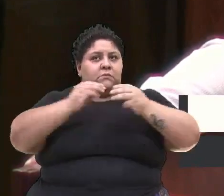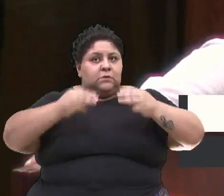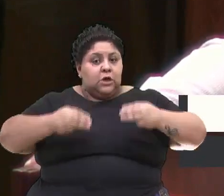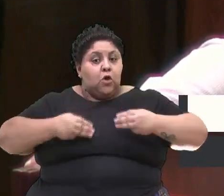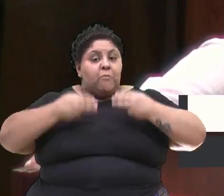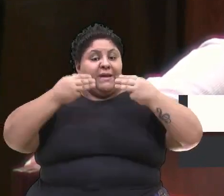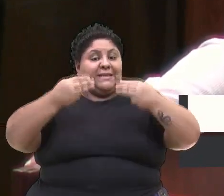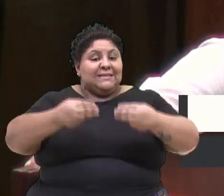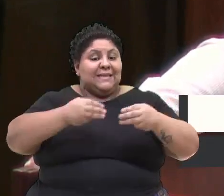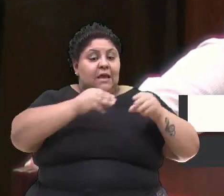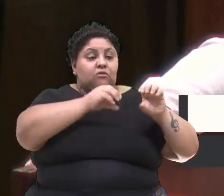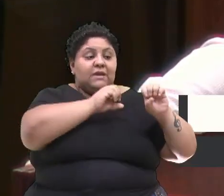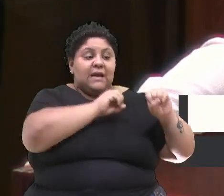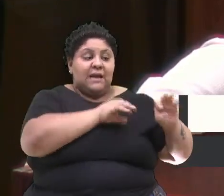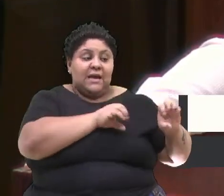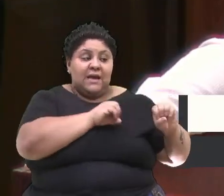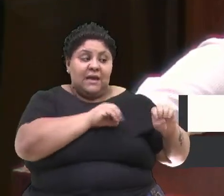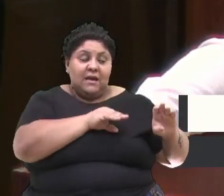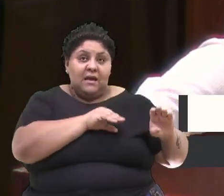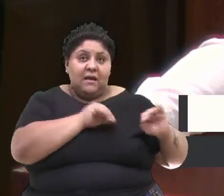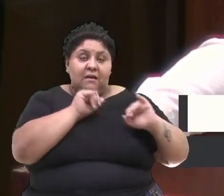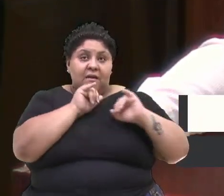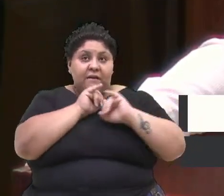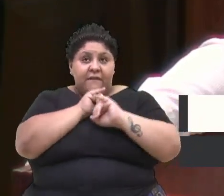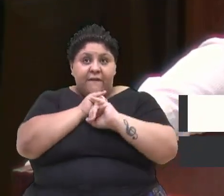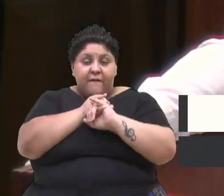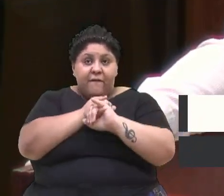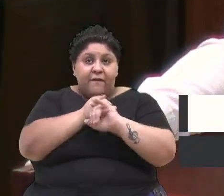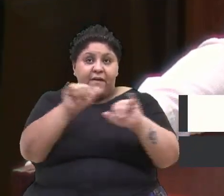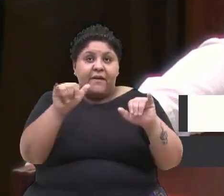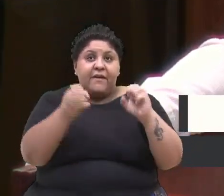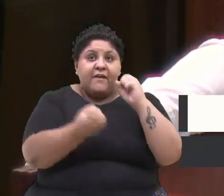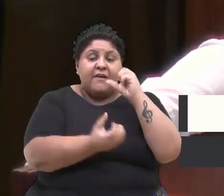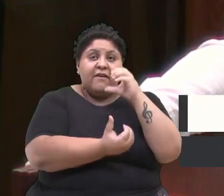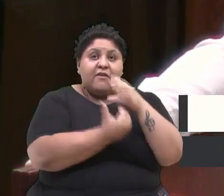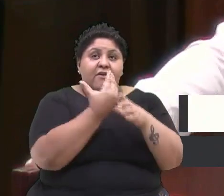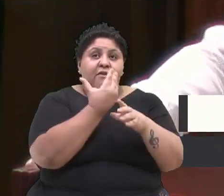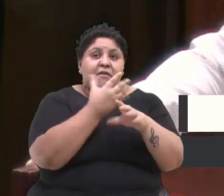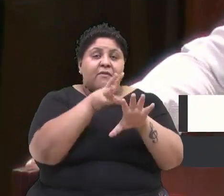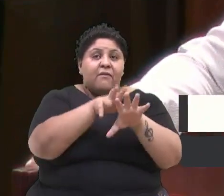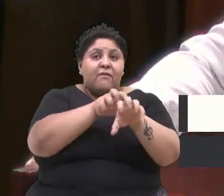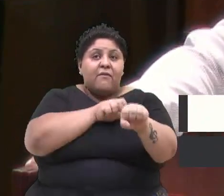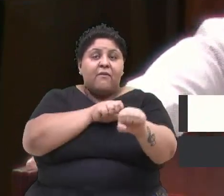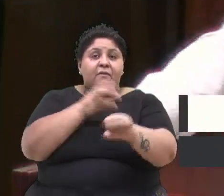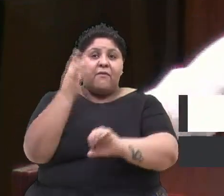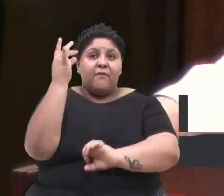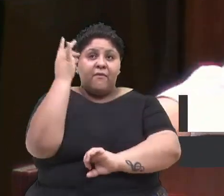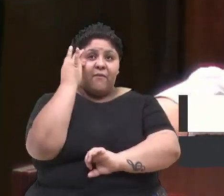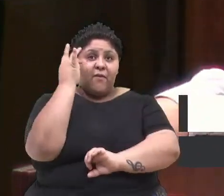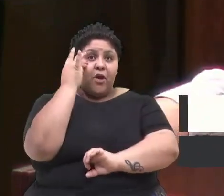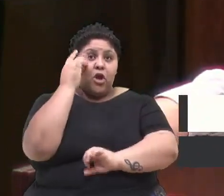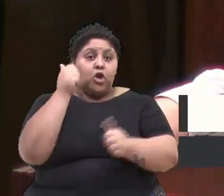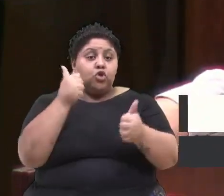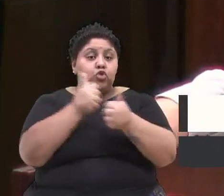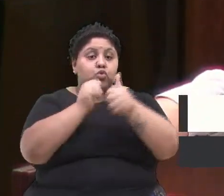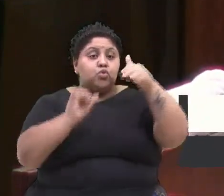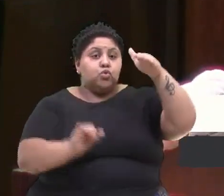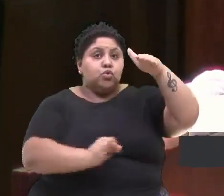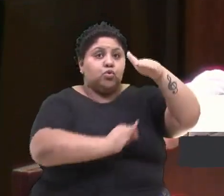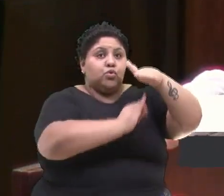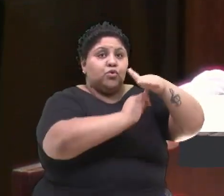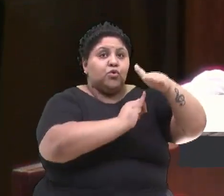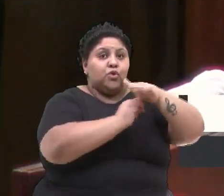Educação, promover uma formação presencial através do Instituto Federal para todos